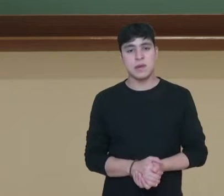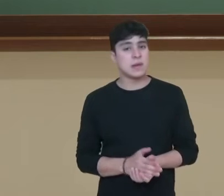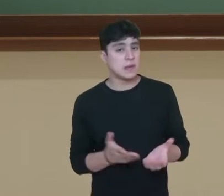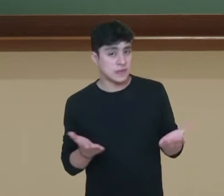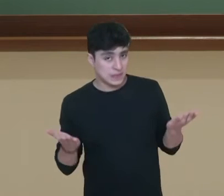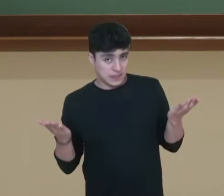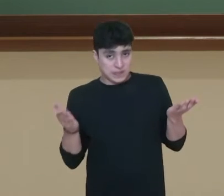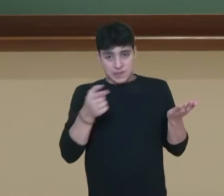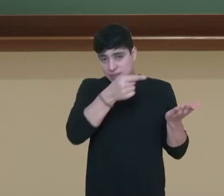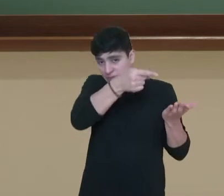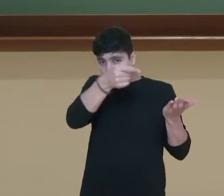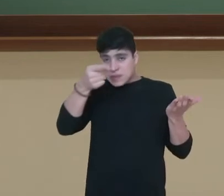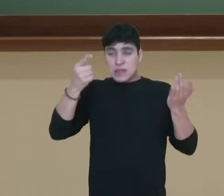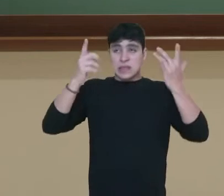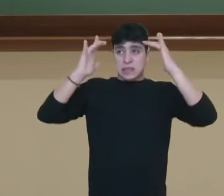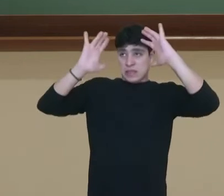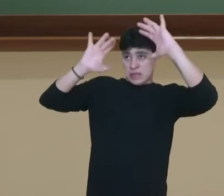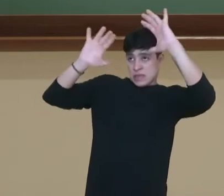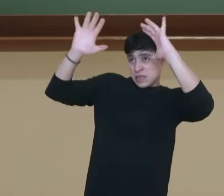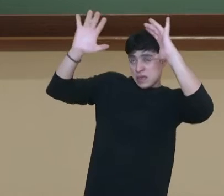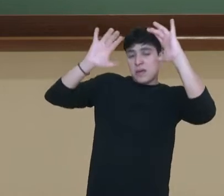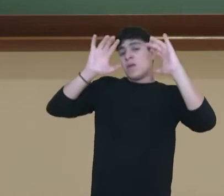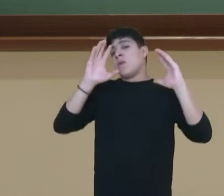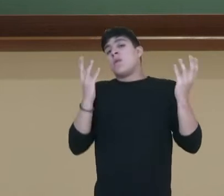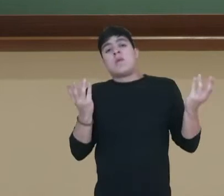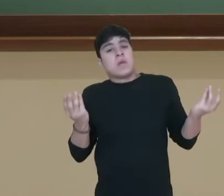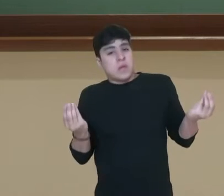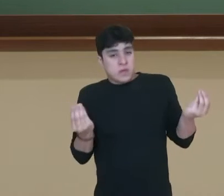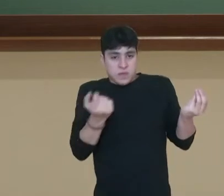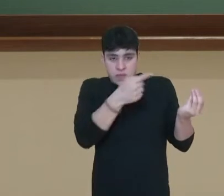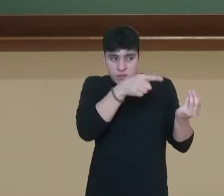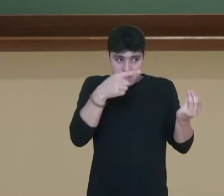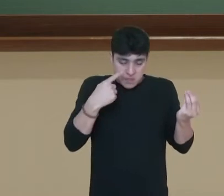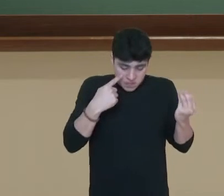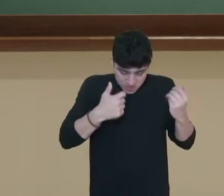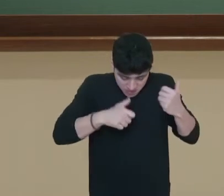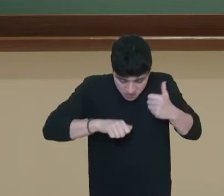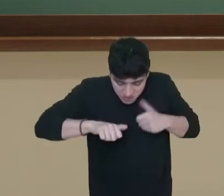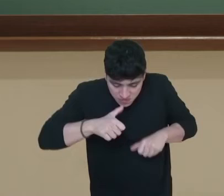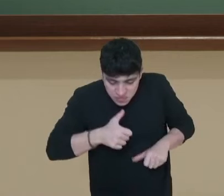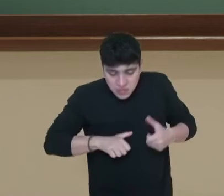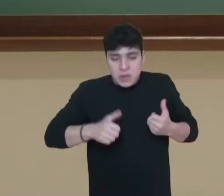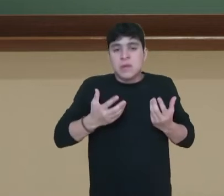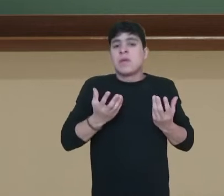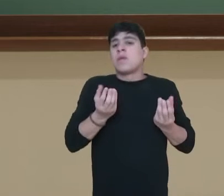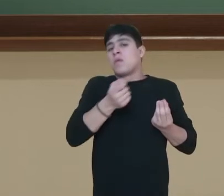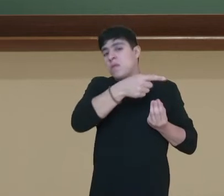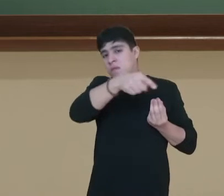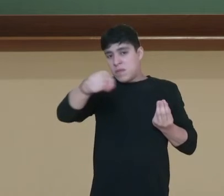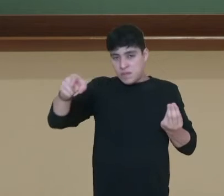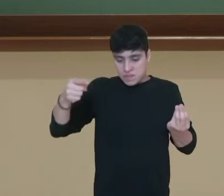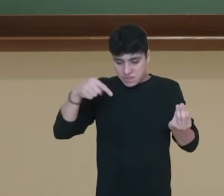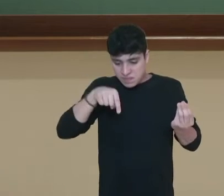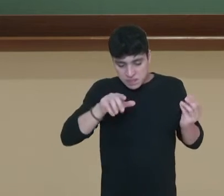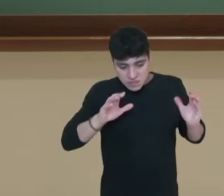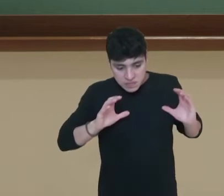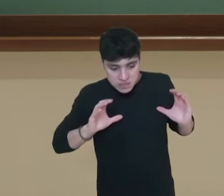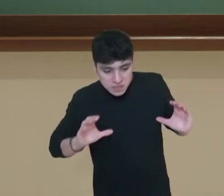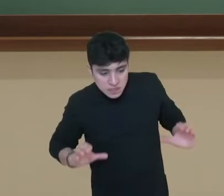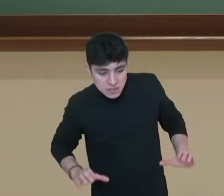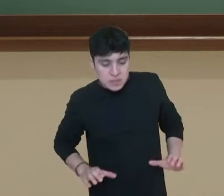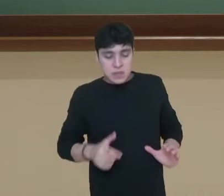E aí, conseguiram refletir um pouquinho sobre sua autoavaliação? Como que você se comportou? Qual foi